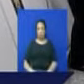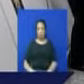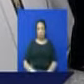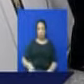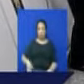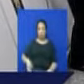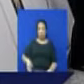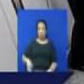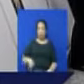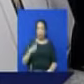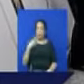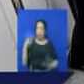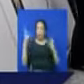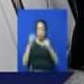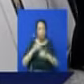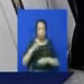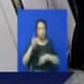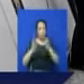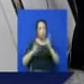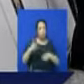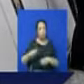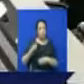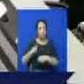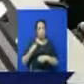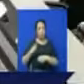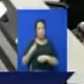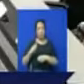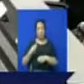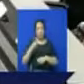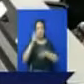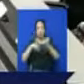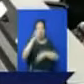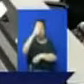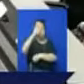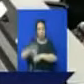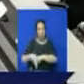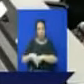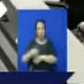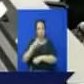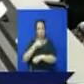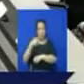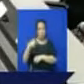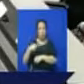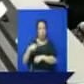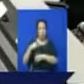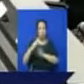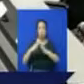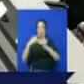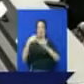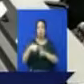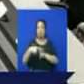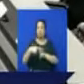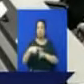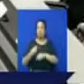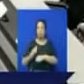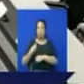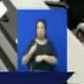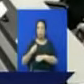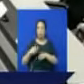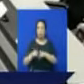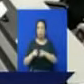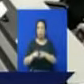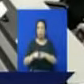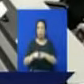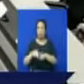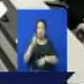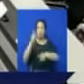Boa noite a todos os presentes. Boa noite às nossas autoridades, aos nossos pastores, à nossa igreja que está aqui, a quem está